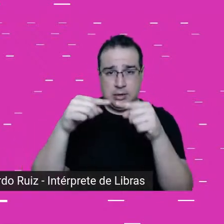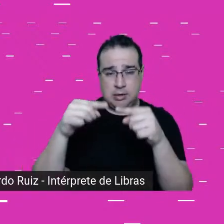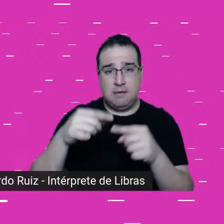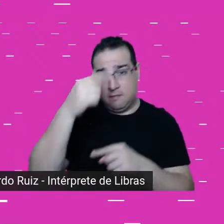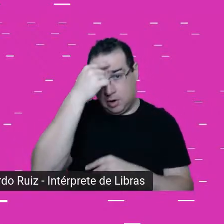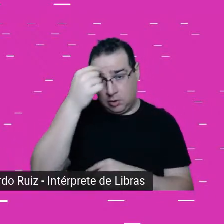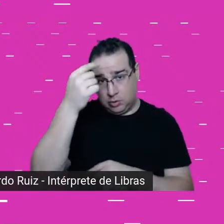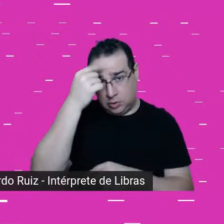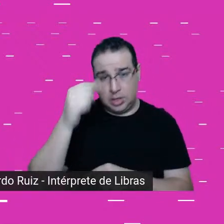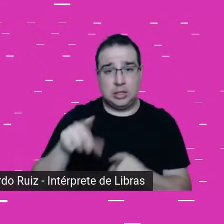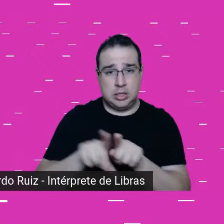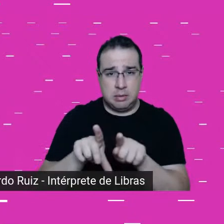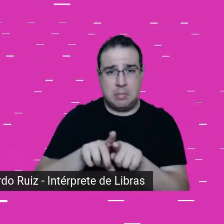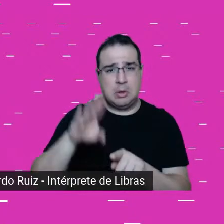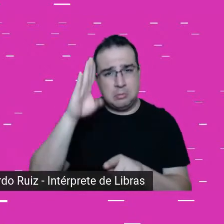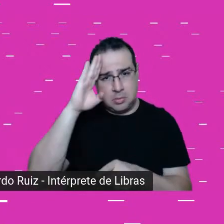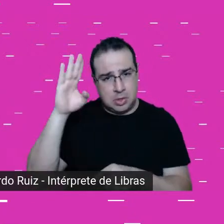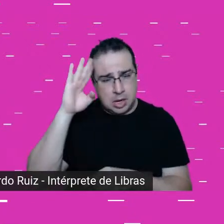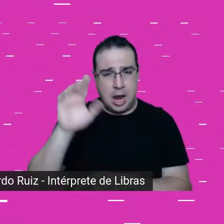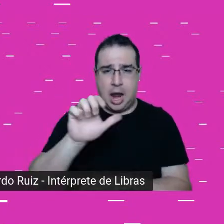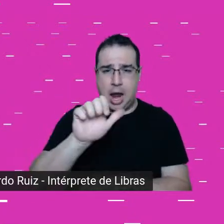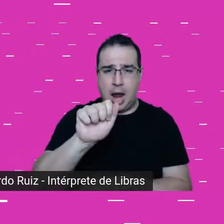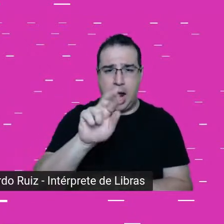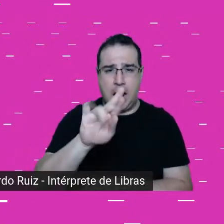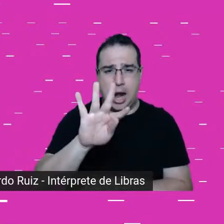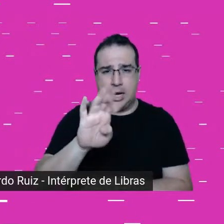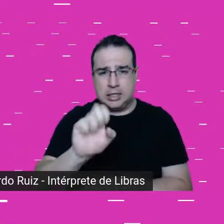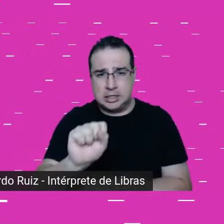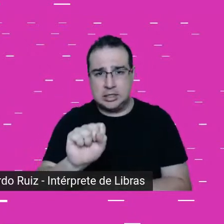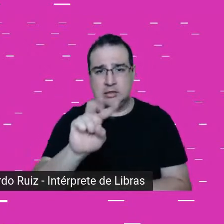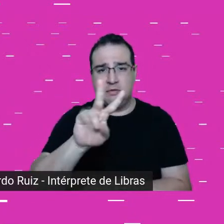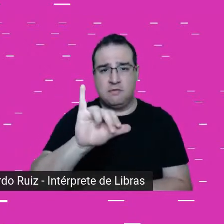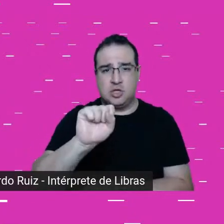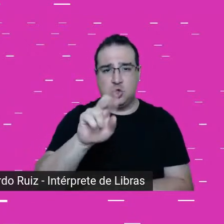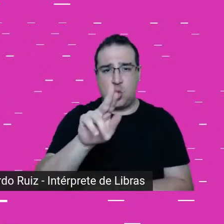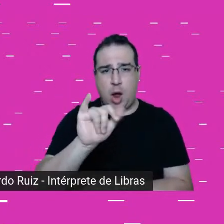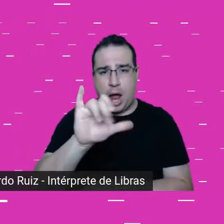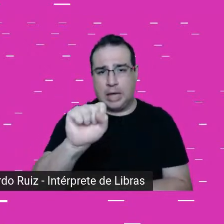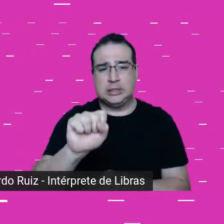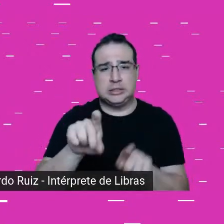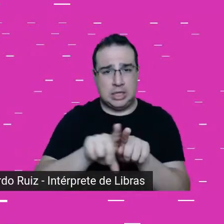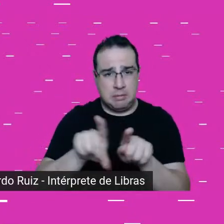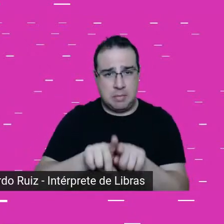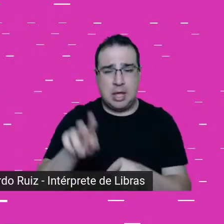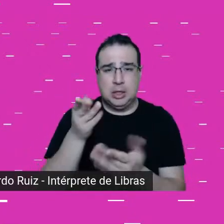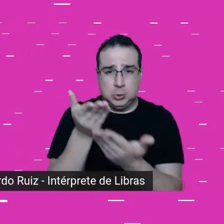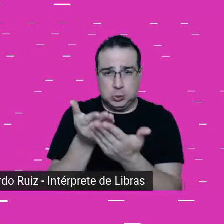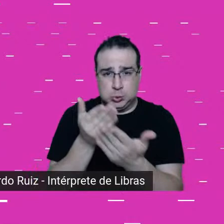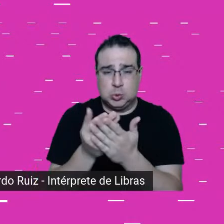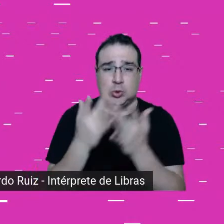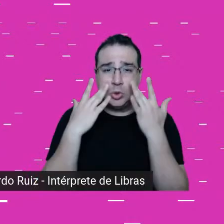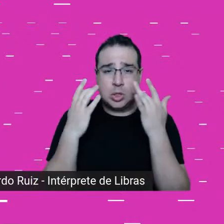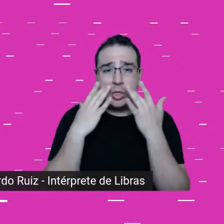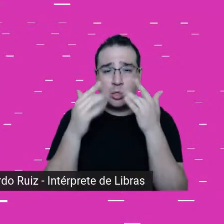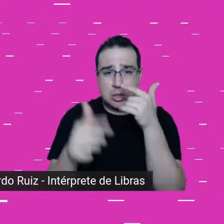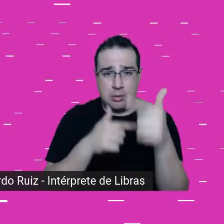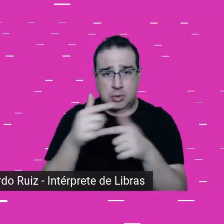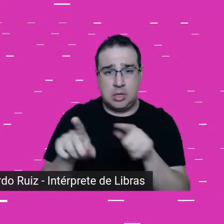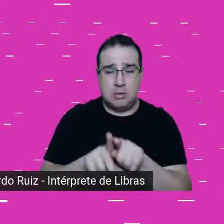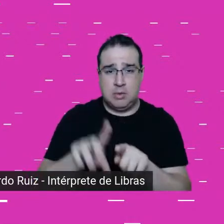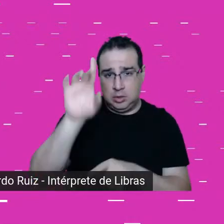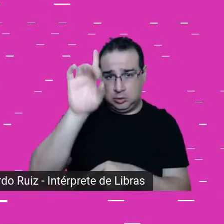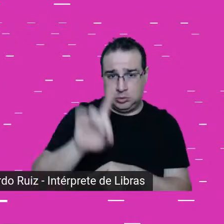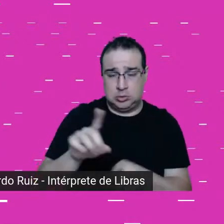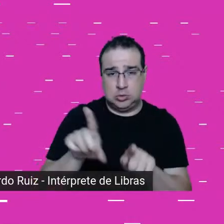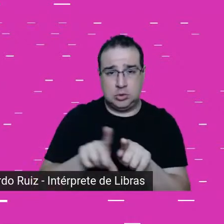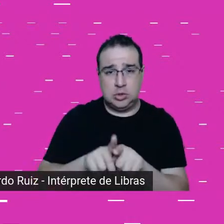e bacharel em artes visuais pela FAAP. Inicialmente estudou teatro e trabalhou com o diretor Antunes